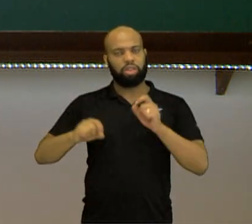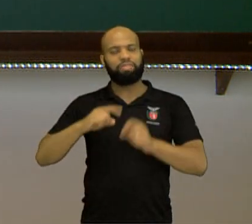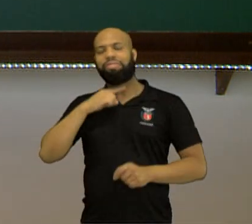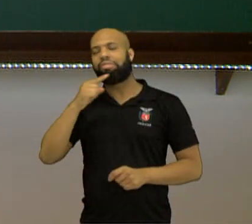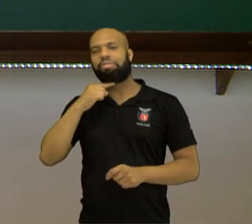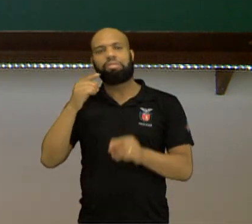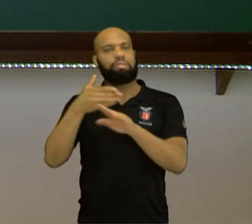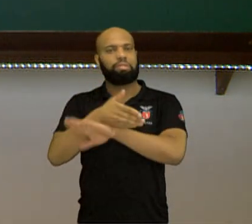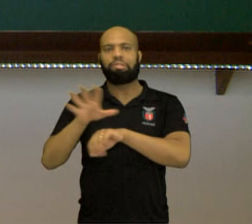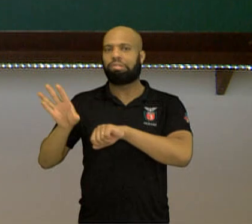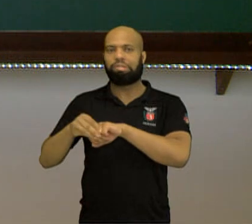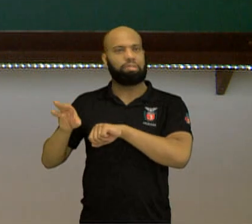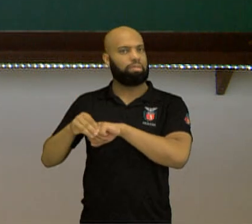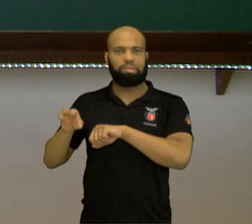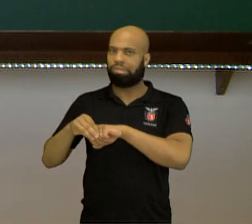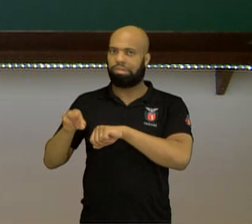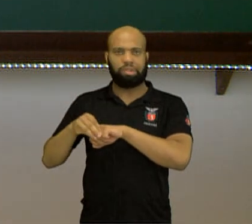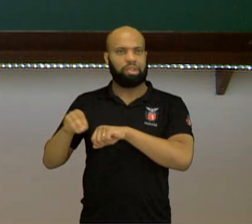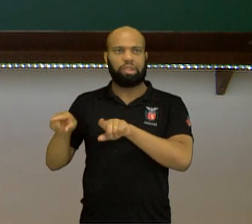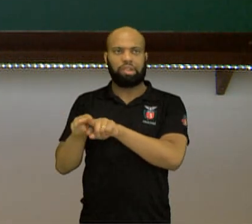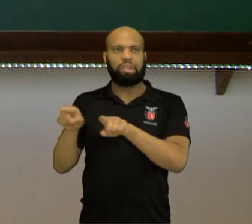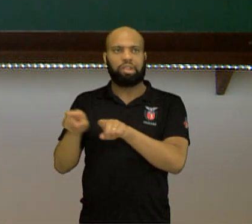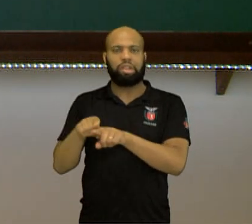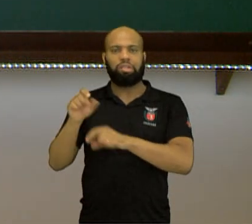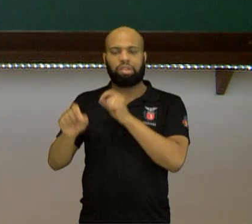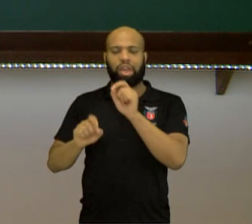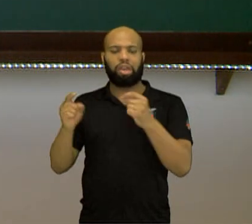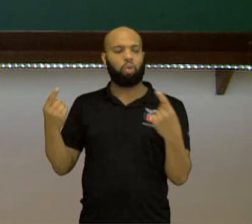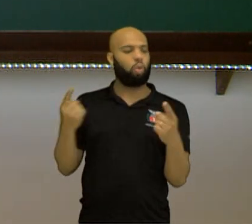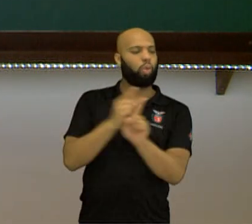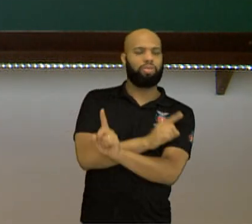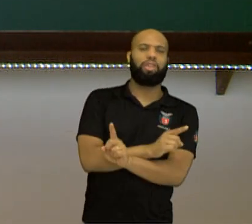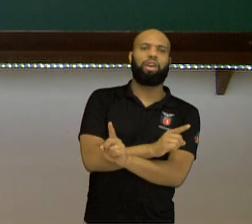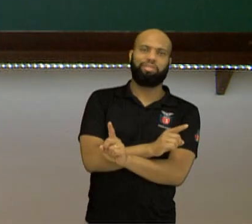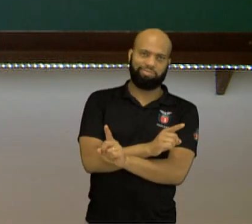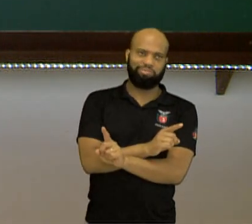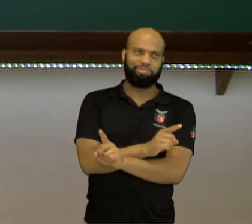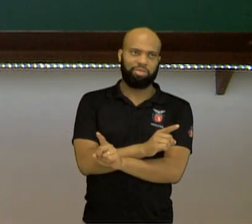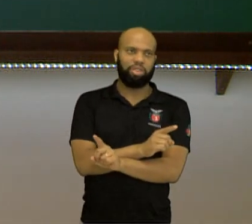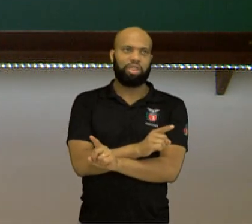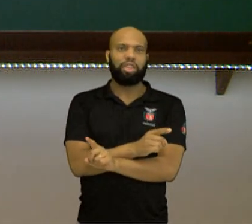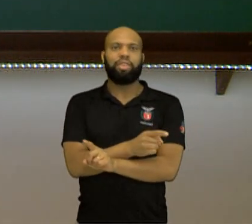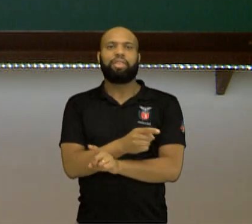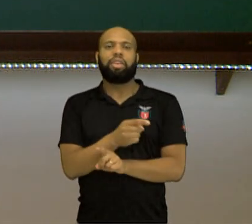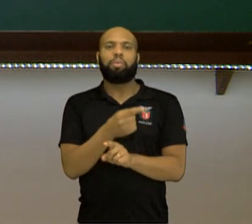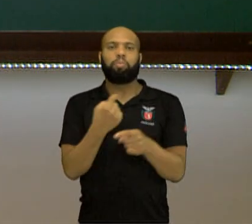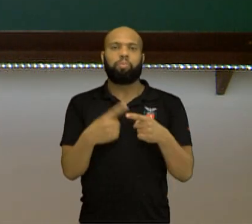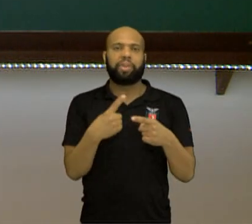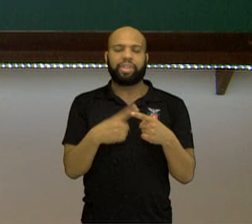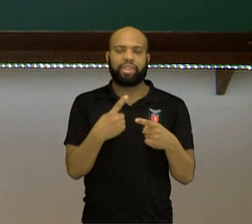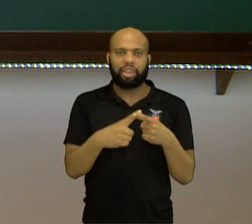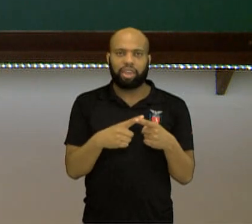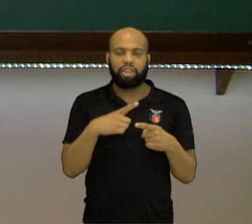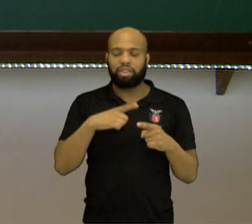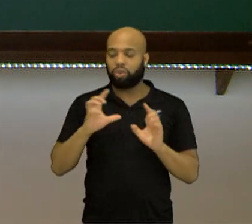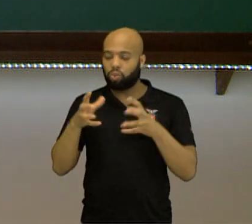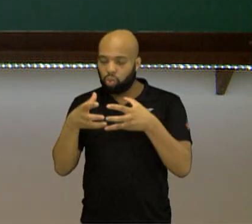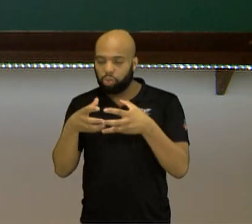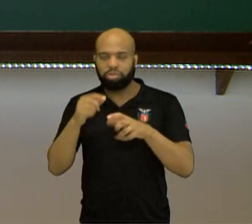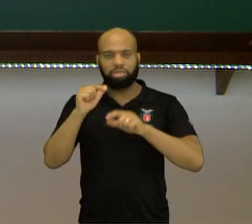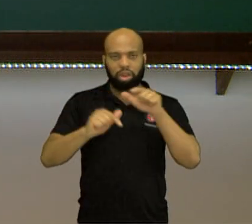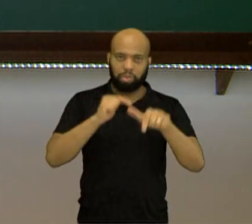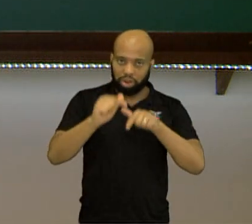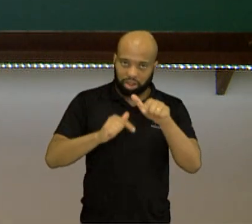conhecimento e a se contrapor, né, ideologicamente, né, sem a formação de classes, né, de trabalhadores, por